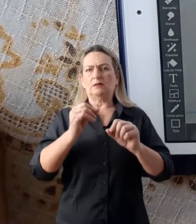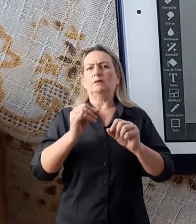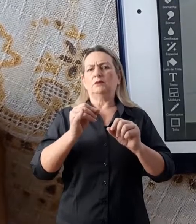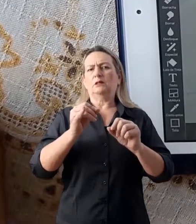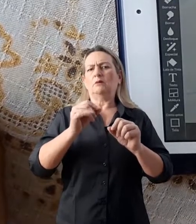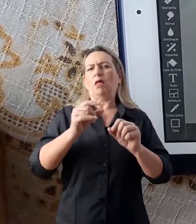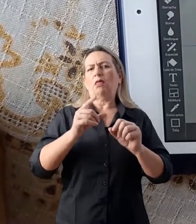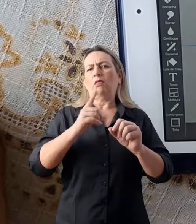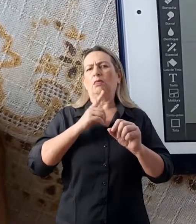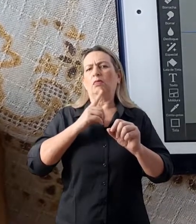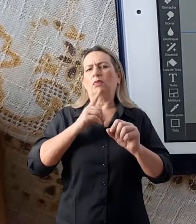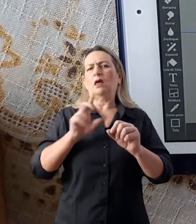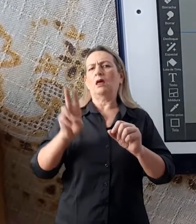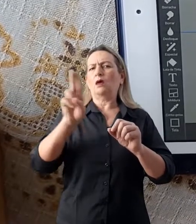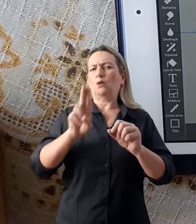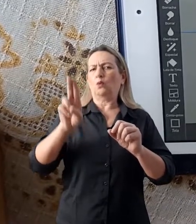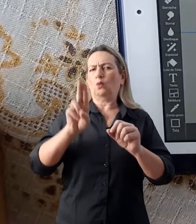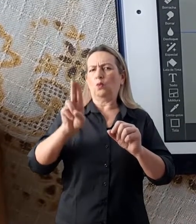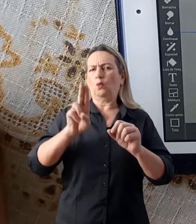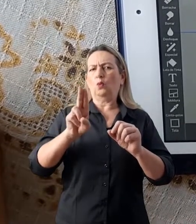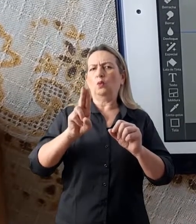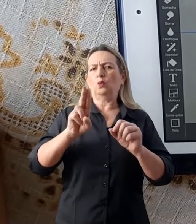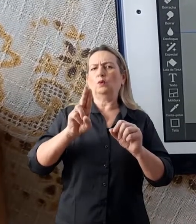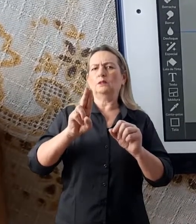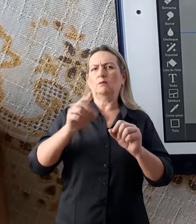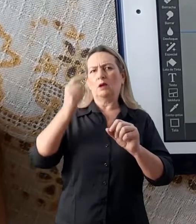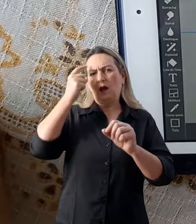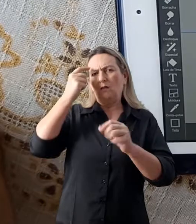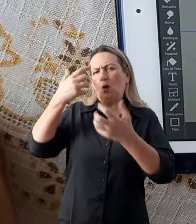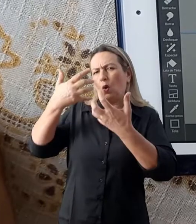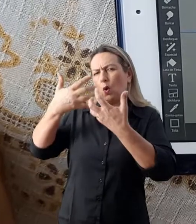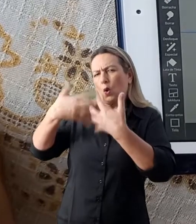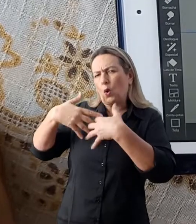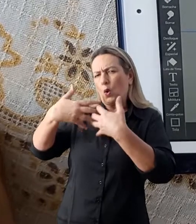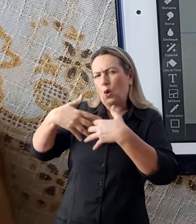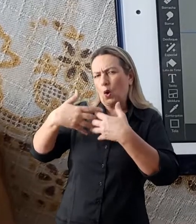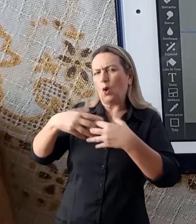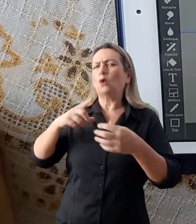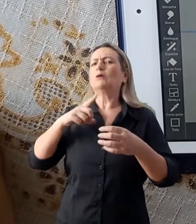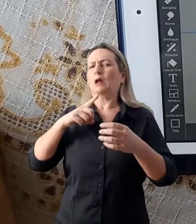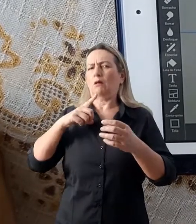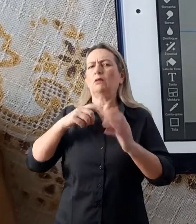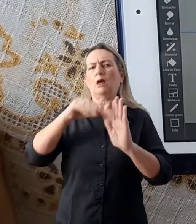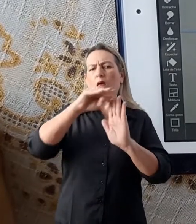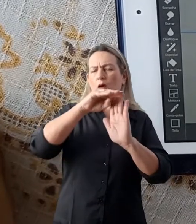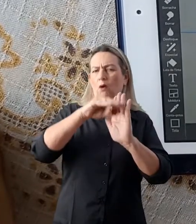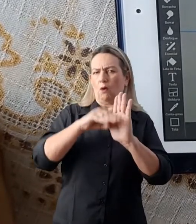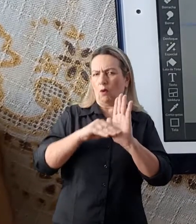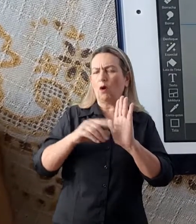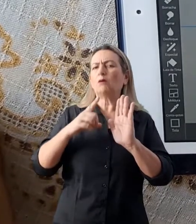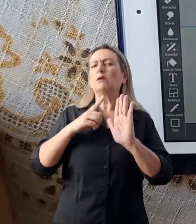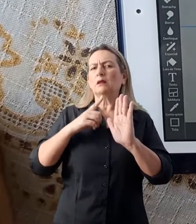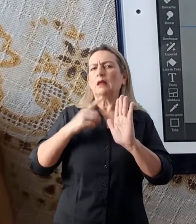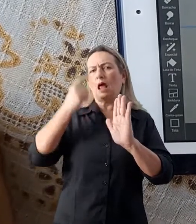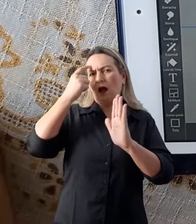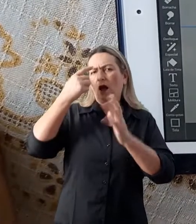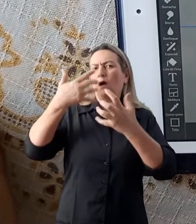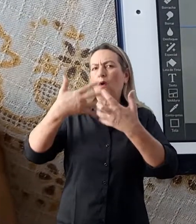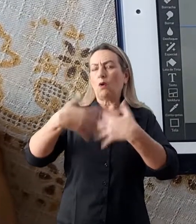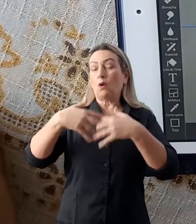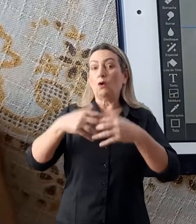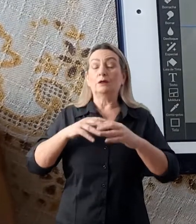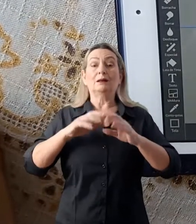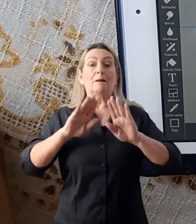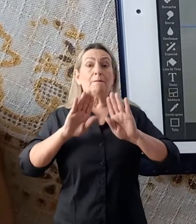da simetria, com a questão mais de lógica, de ter uma certa ordem, tudo pode